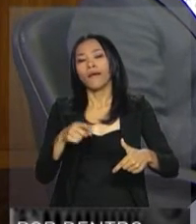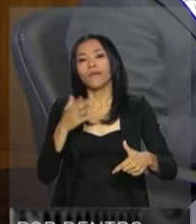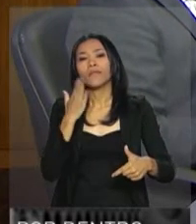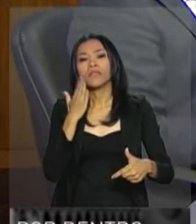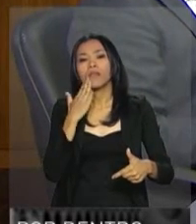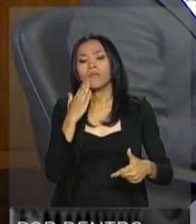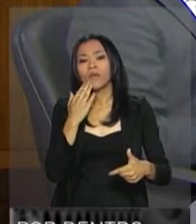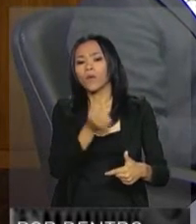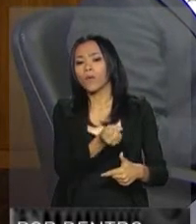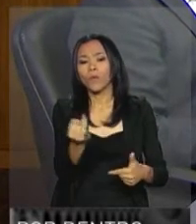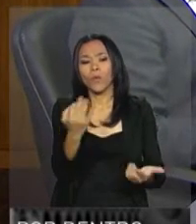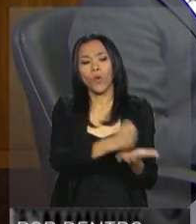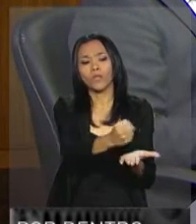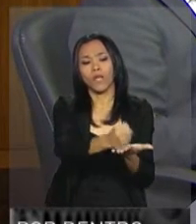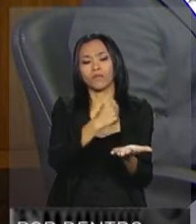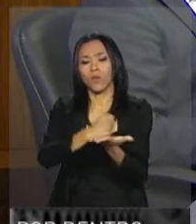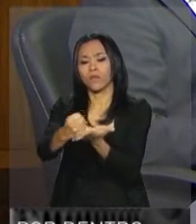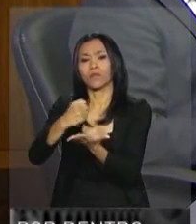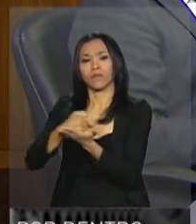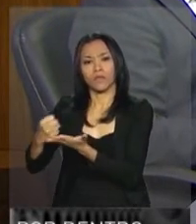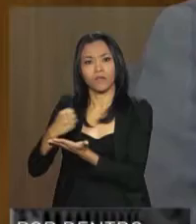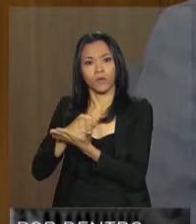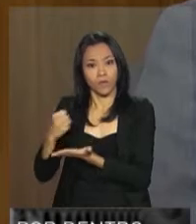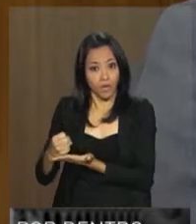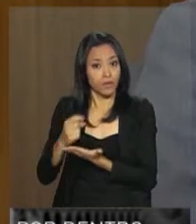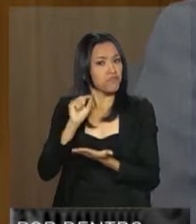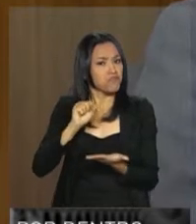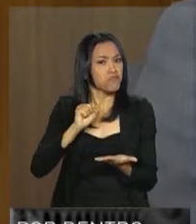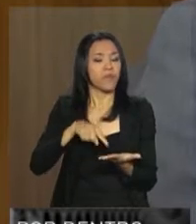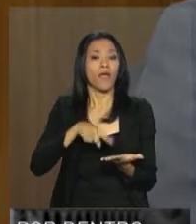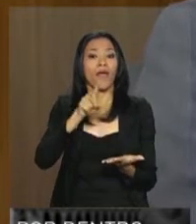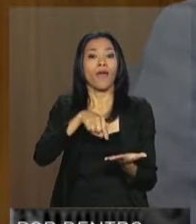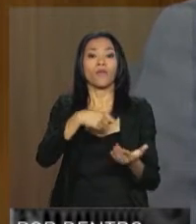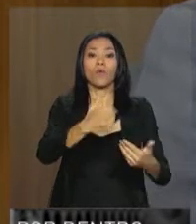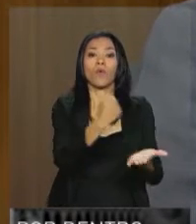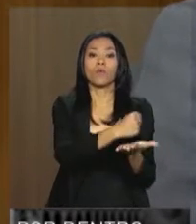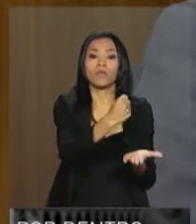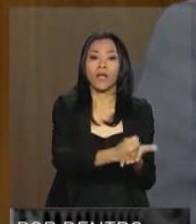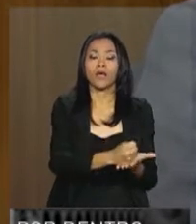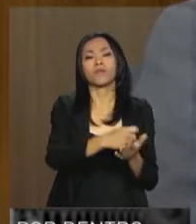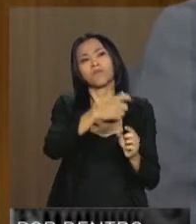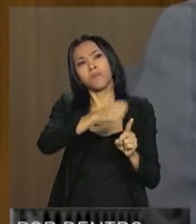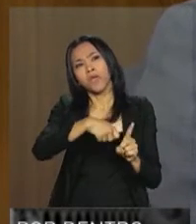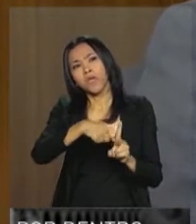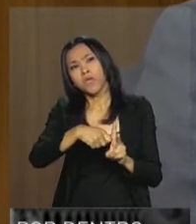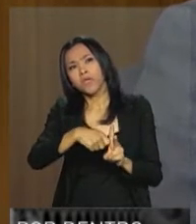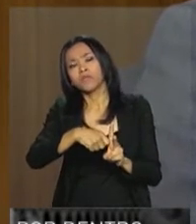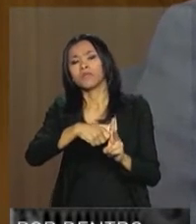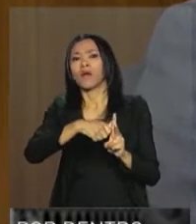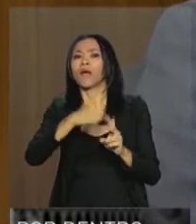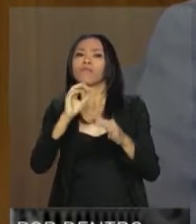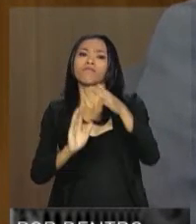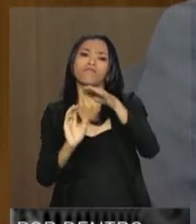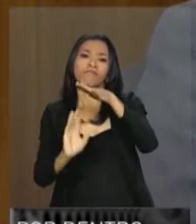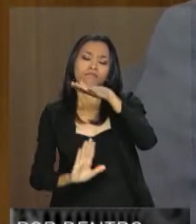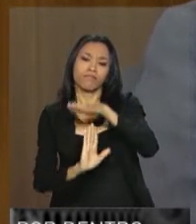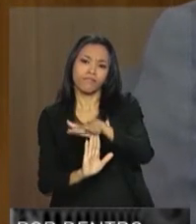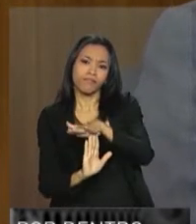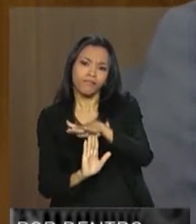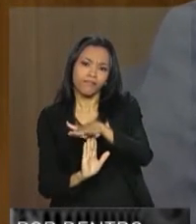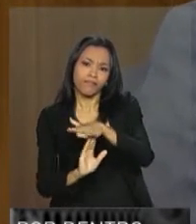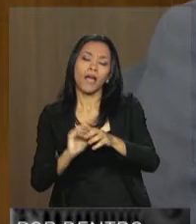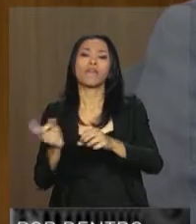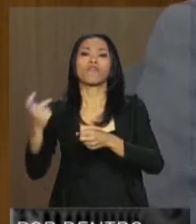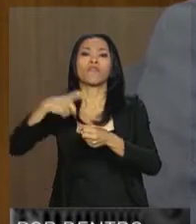contratos intermitentes que este trabalhador terá certamente será mais vantajoso para o trabalhador porque o